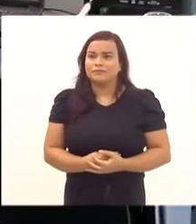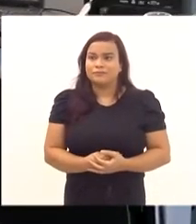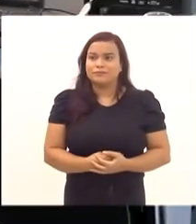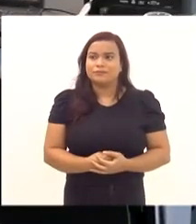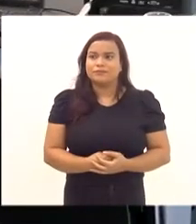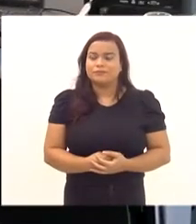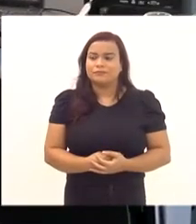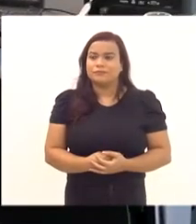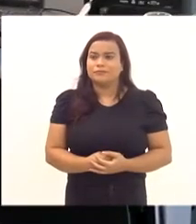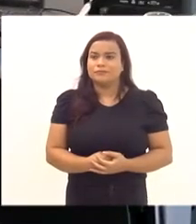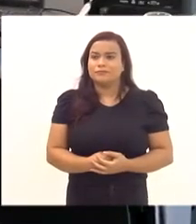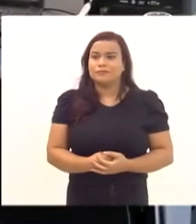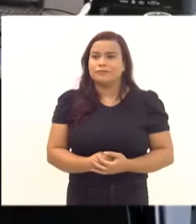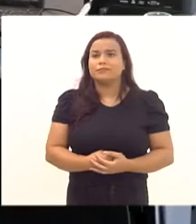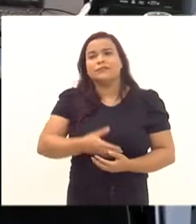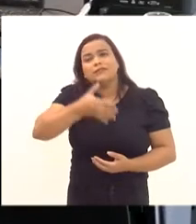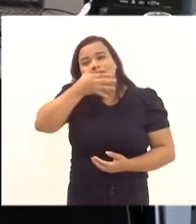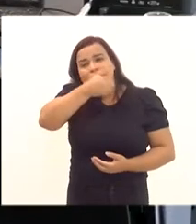eu sou